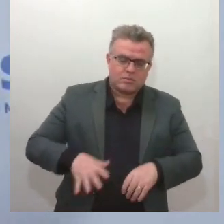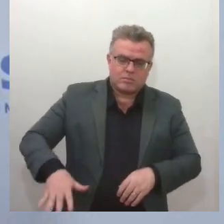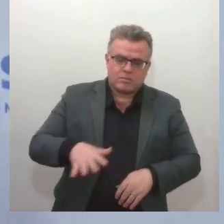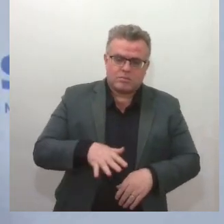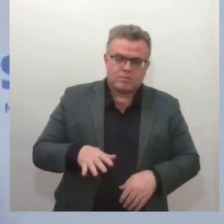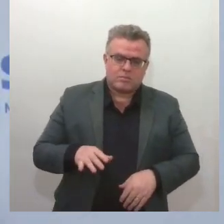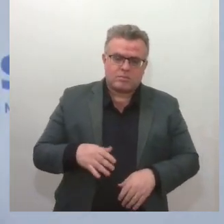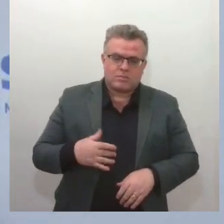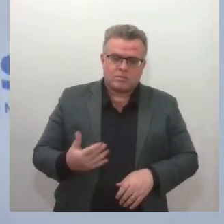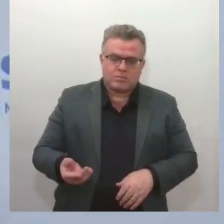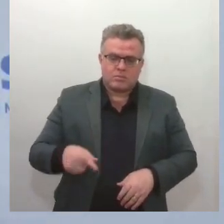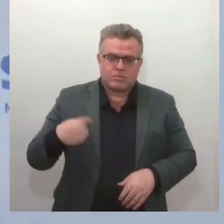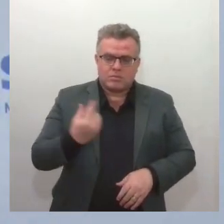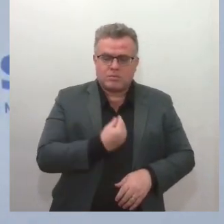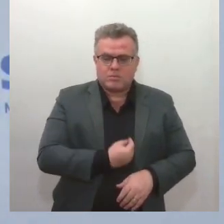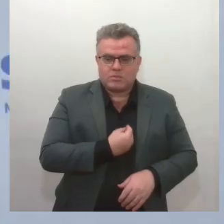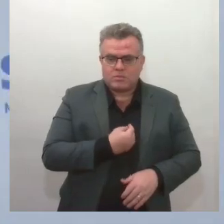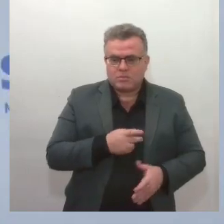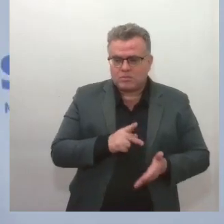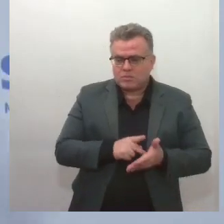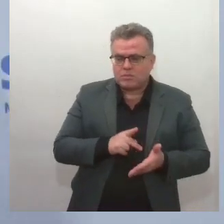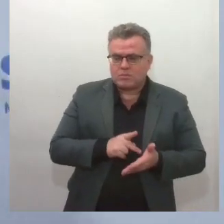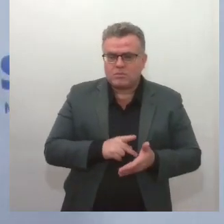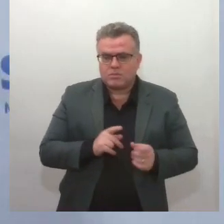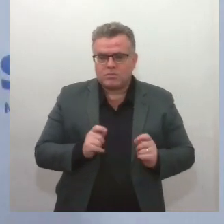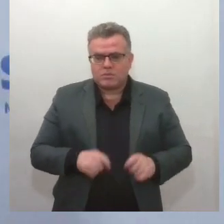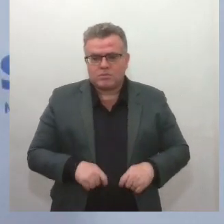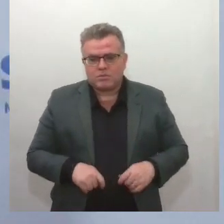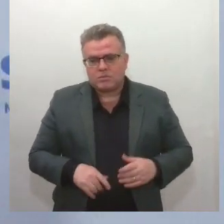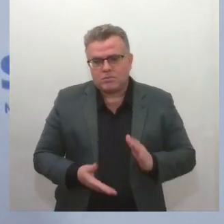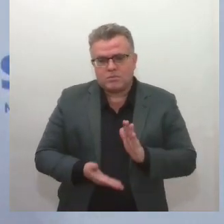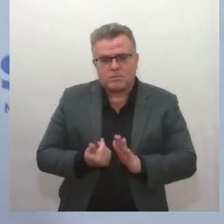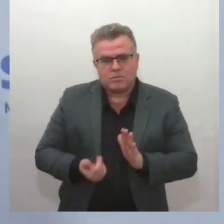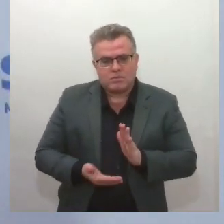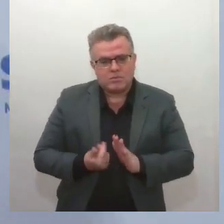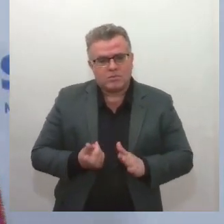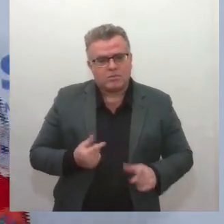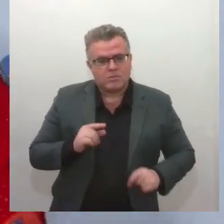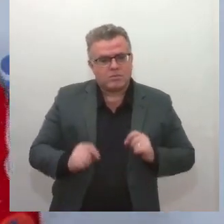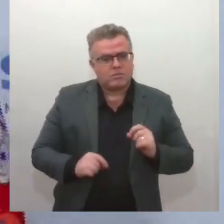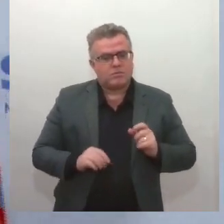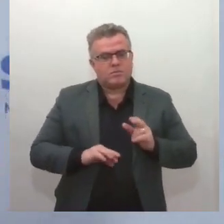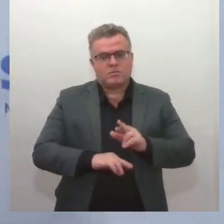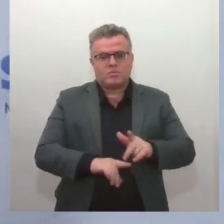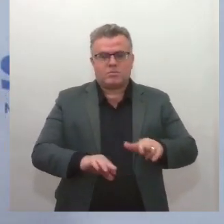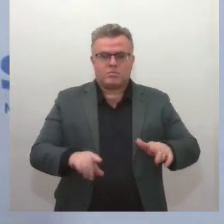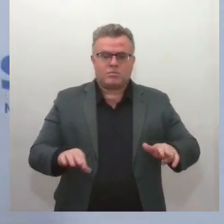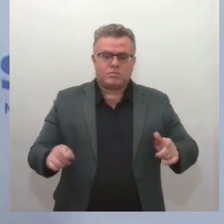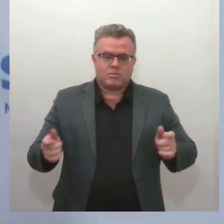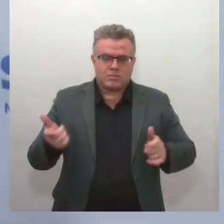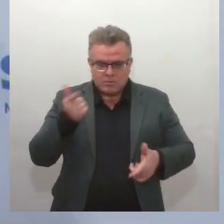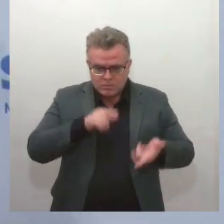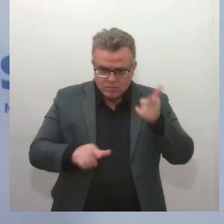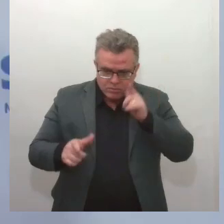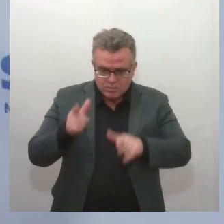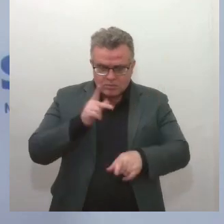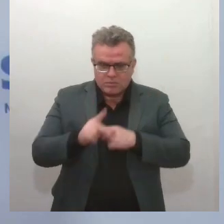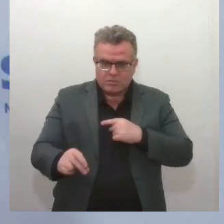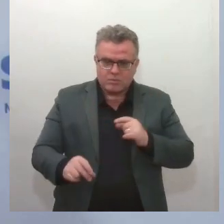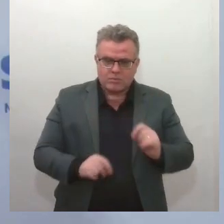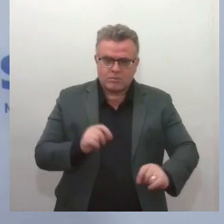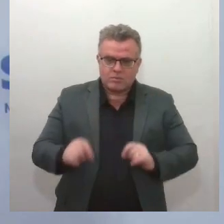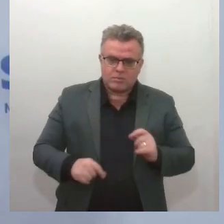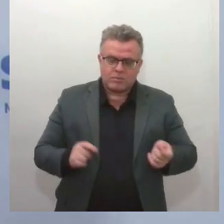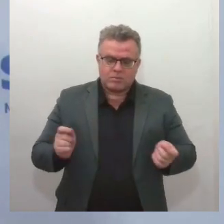essa despatologização, várias outras conquistas começaram a ser alcançadas,